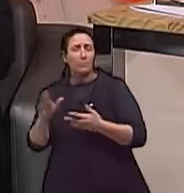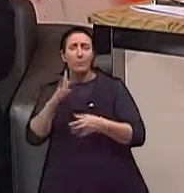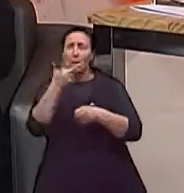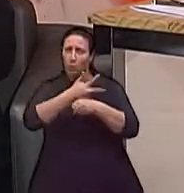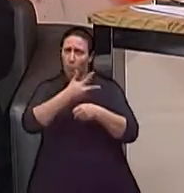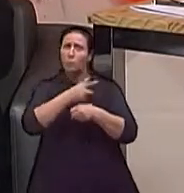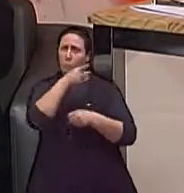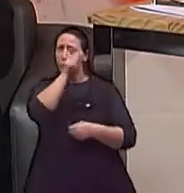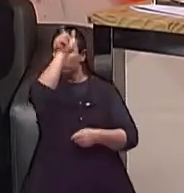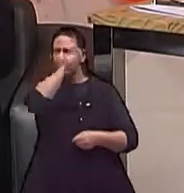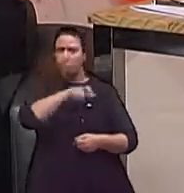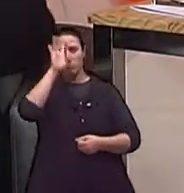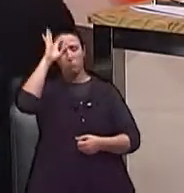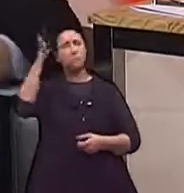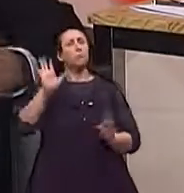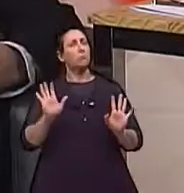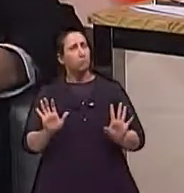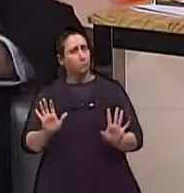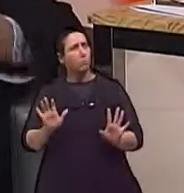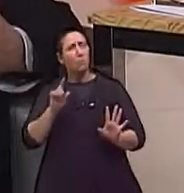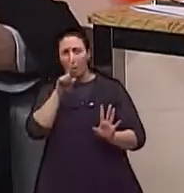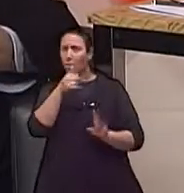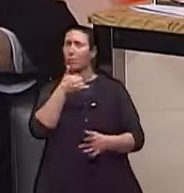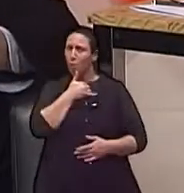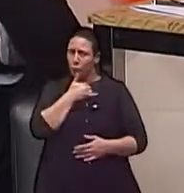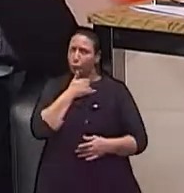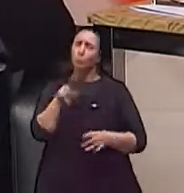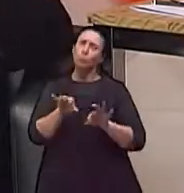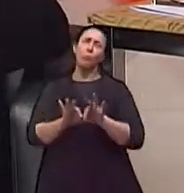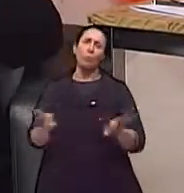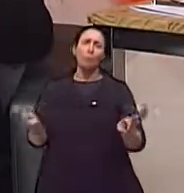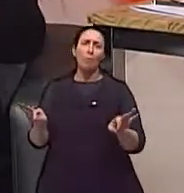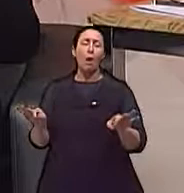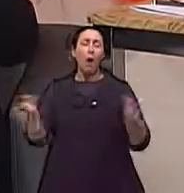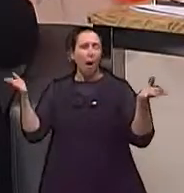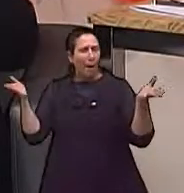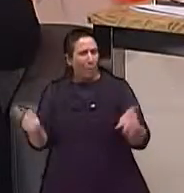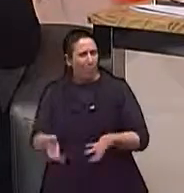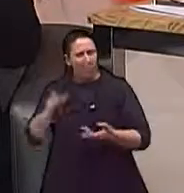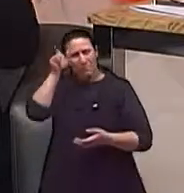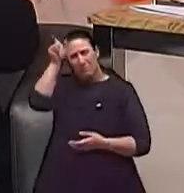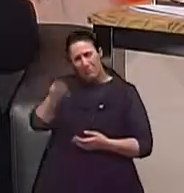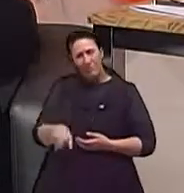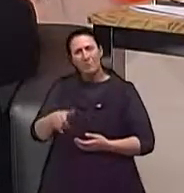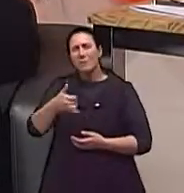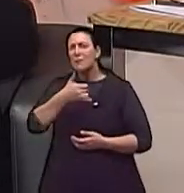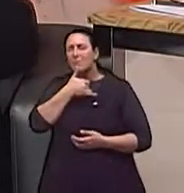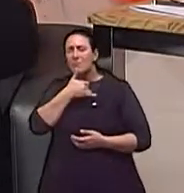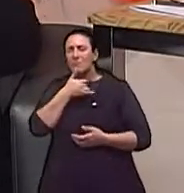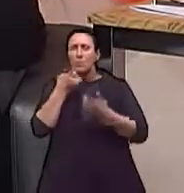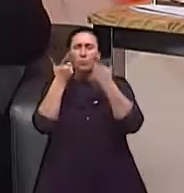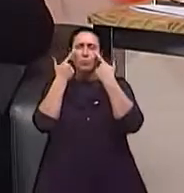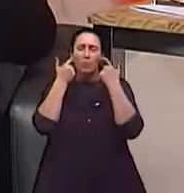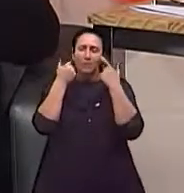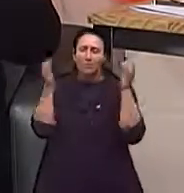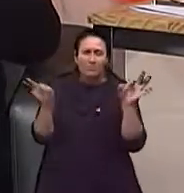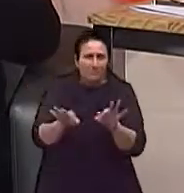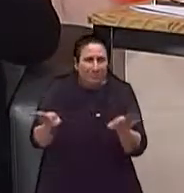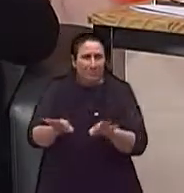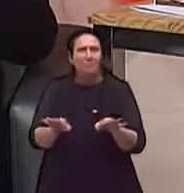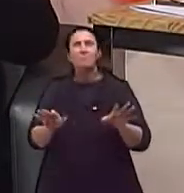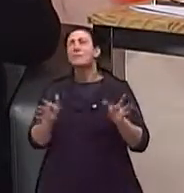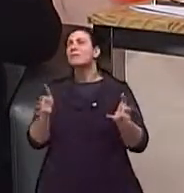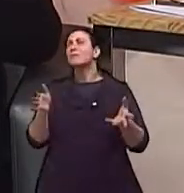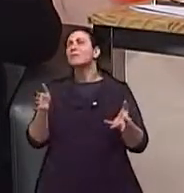determina B ele quer ir ele tá triste é normal agora uma tristeza sem choro uma tristeza